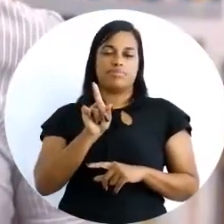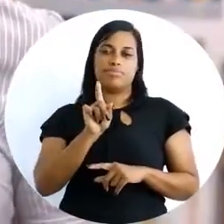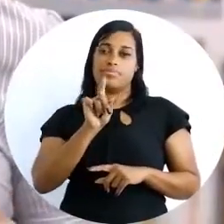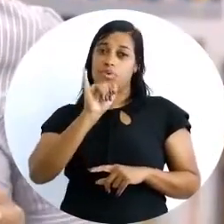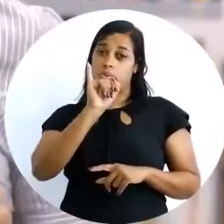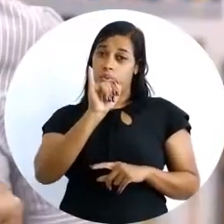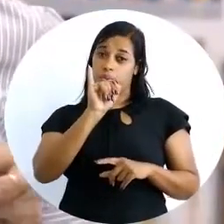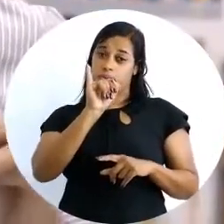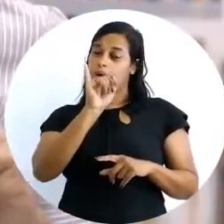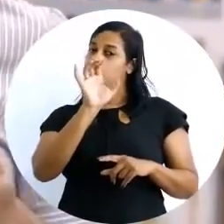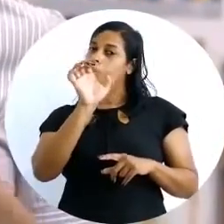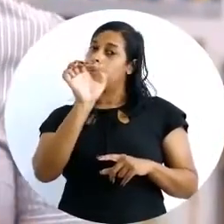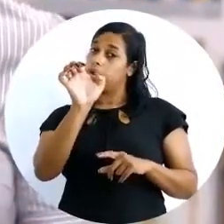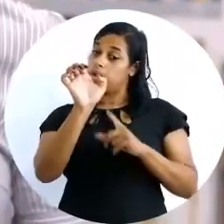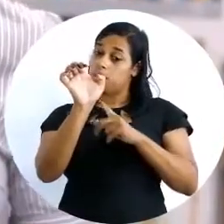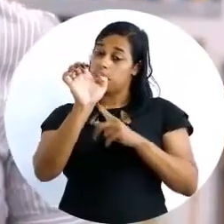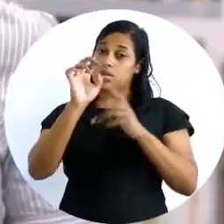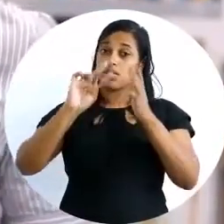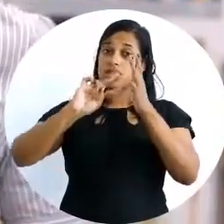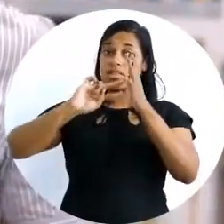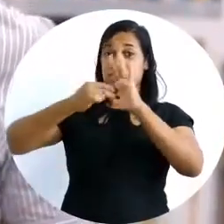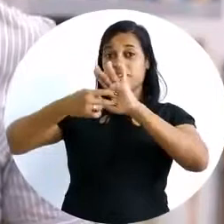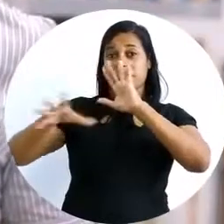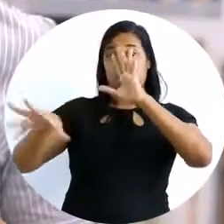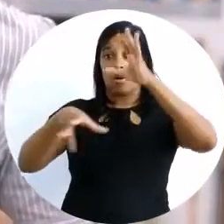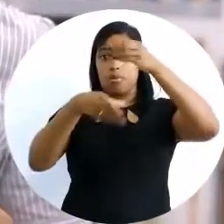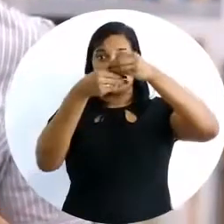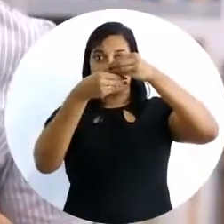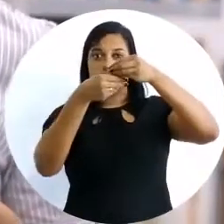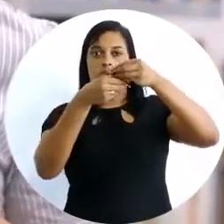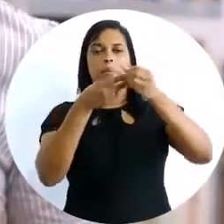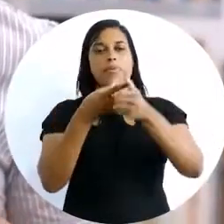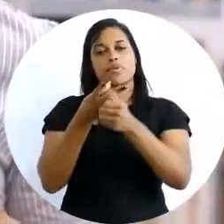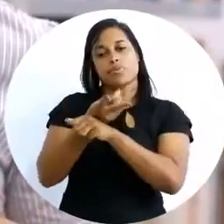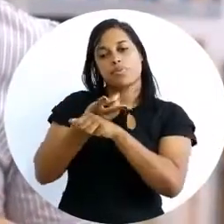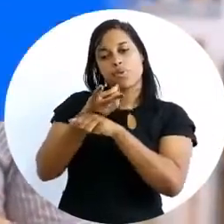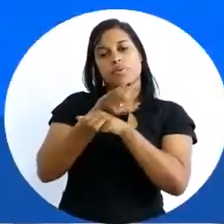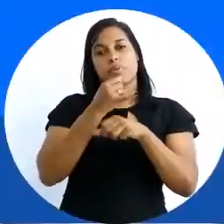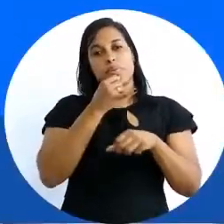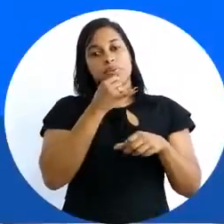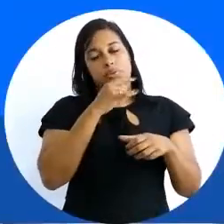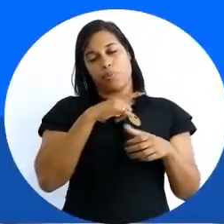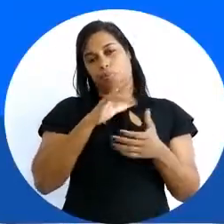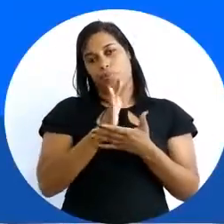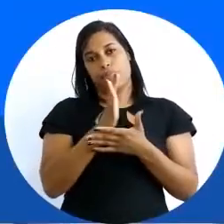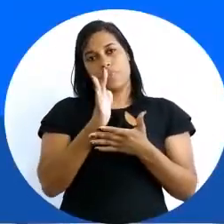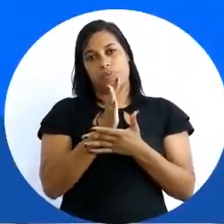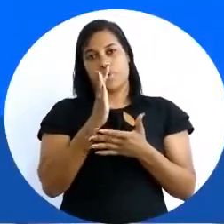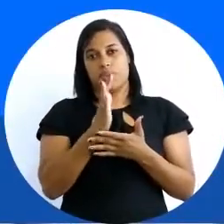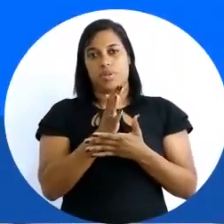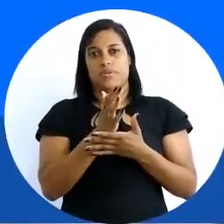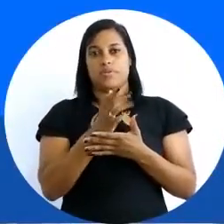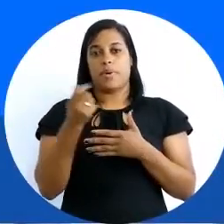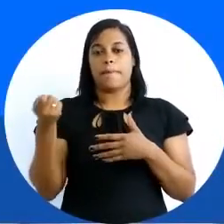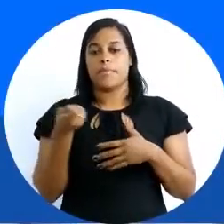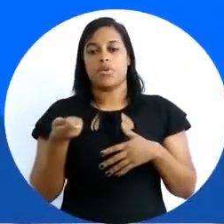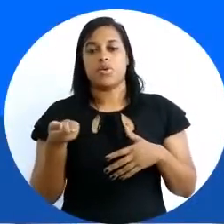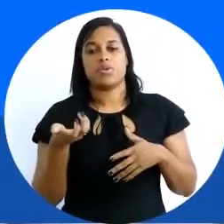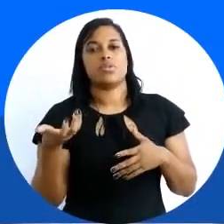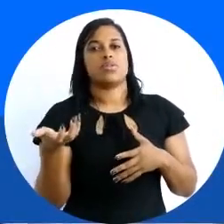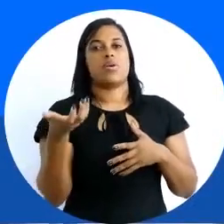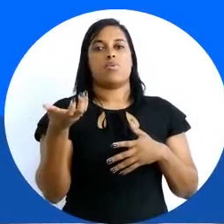O i quer dizer que eu vou ter uma adição. Então, eu posso procurar, por exemplo, se eu tenho um livro chamado A Produção